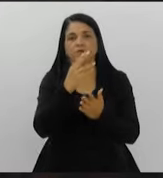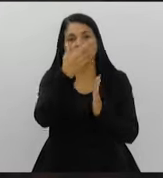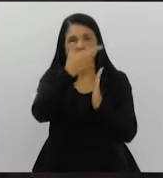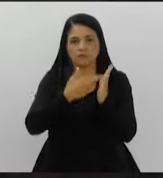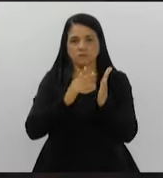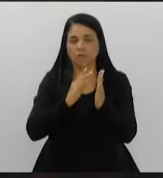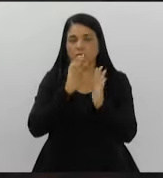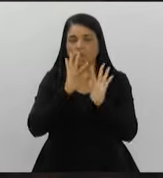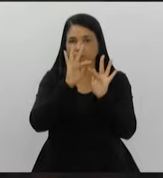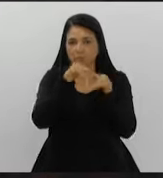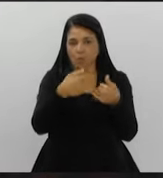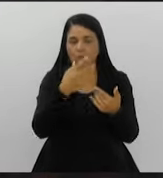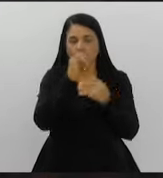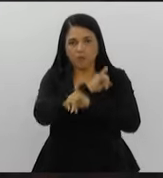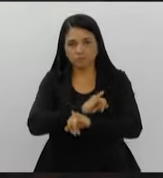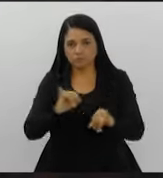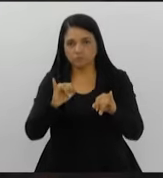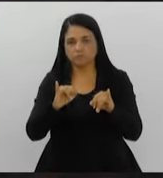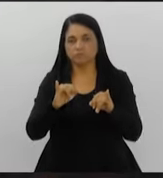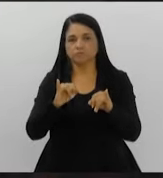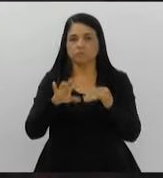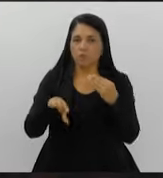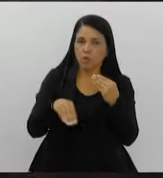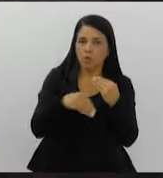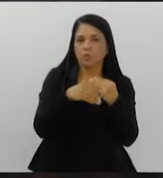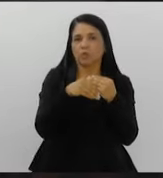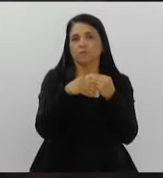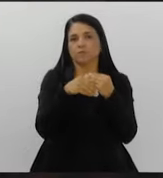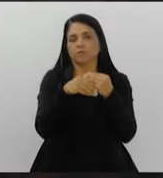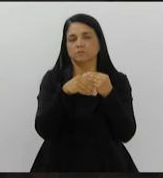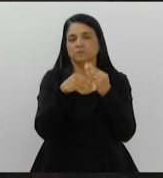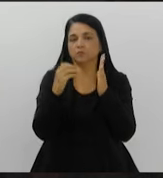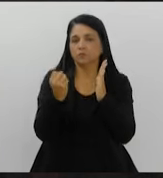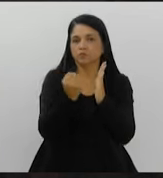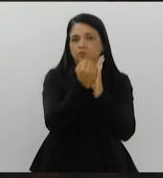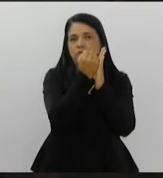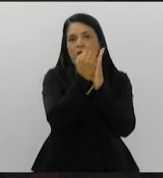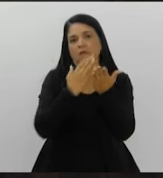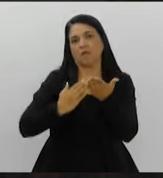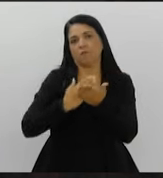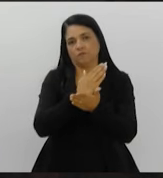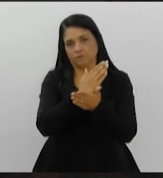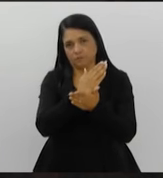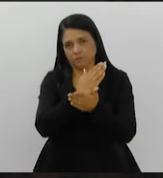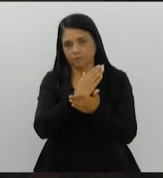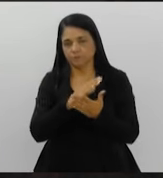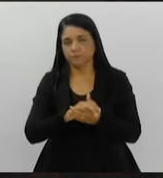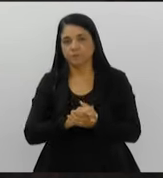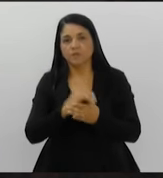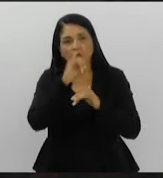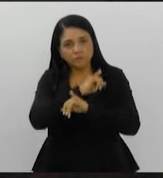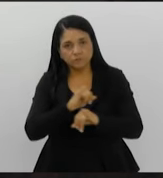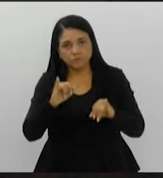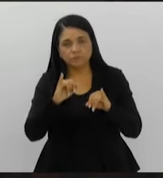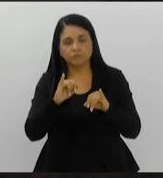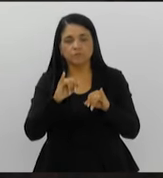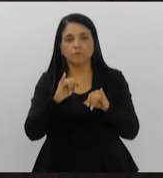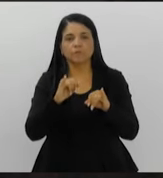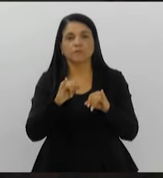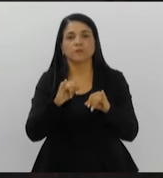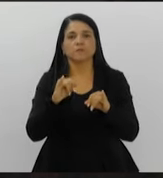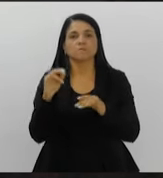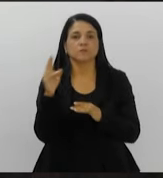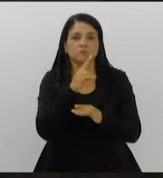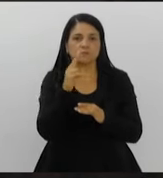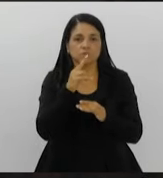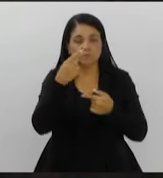final. Anuncio, incorporando os destaques aprovados. Anuncio, em tramitação